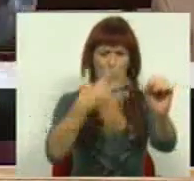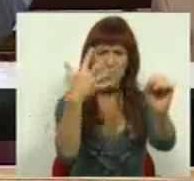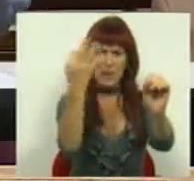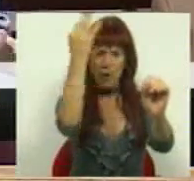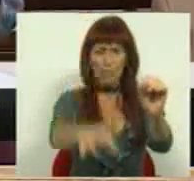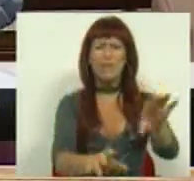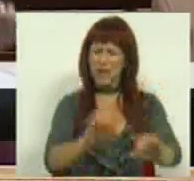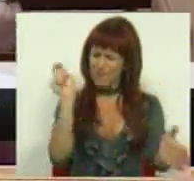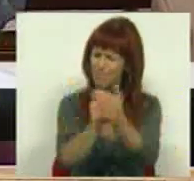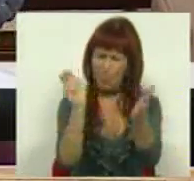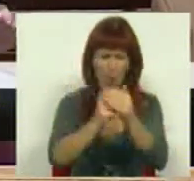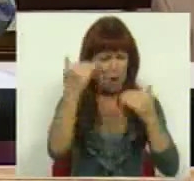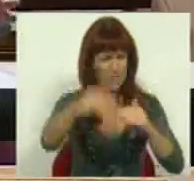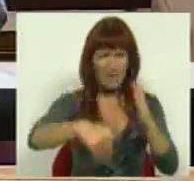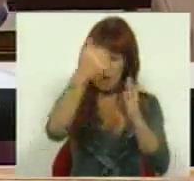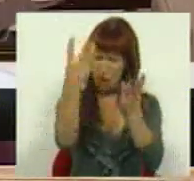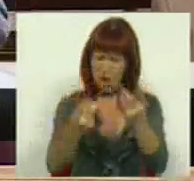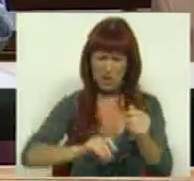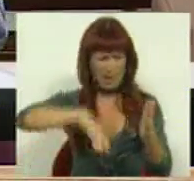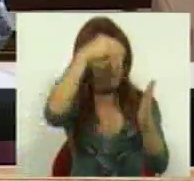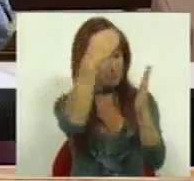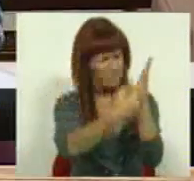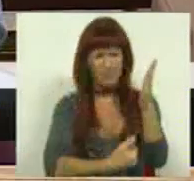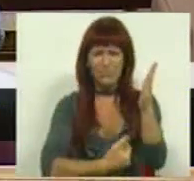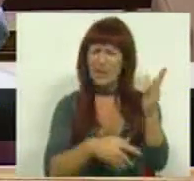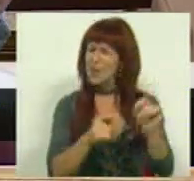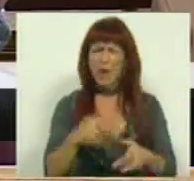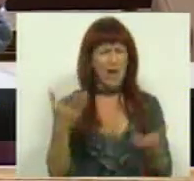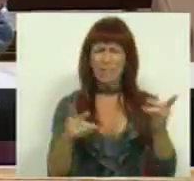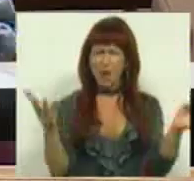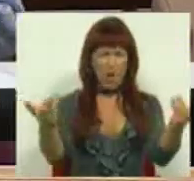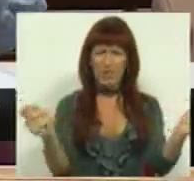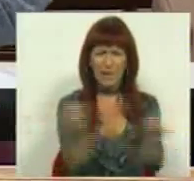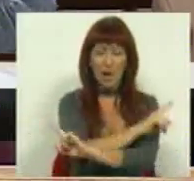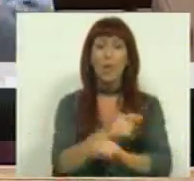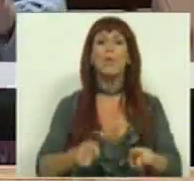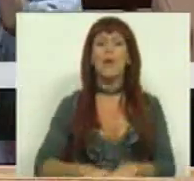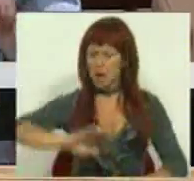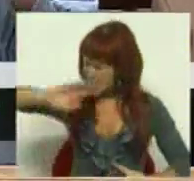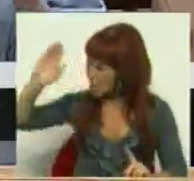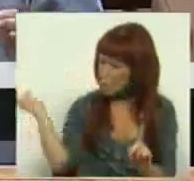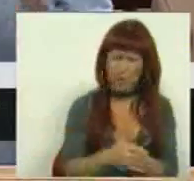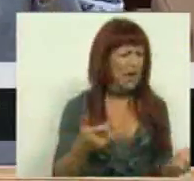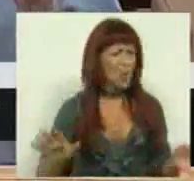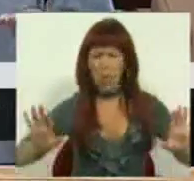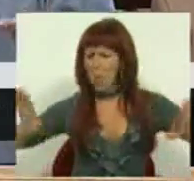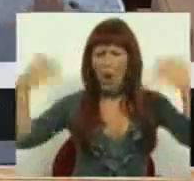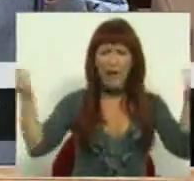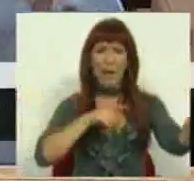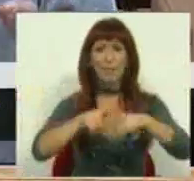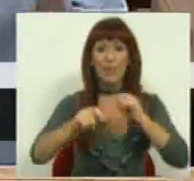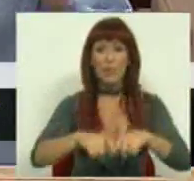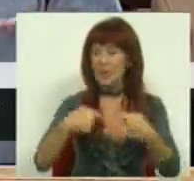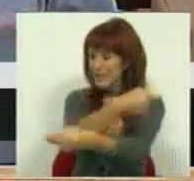0,5%, consagrar um limite orçamental de 0,5% não é equilíbrio orçamental. É condenar toda e qualquer política